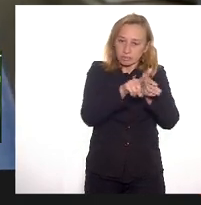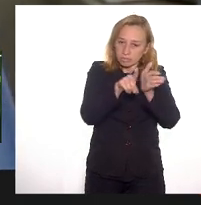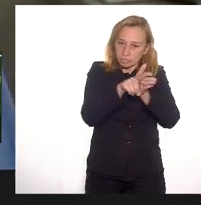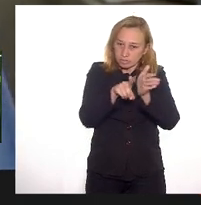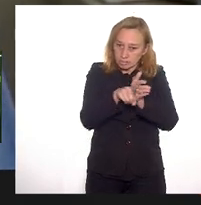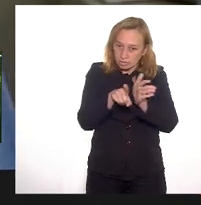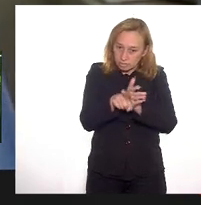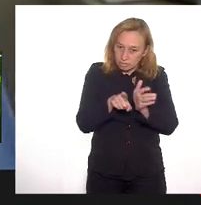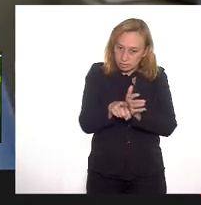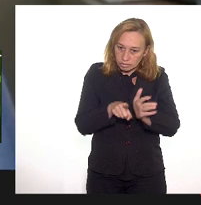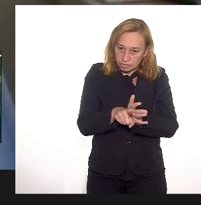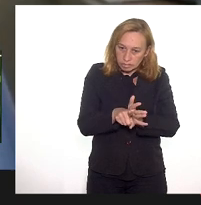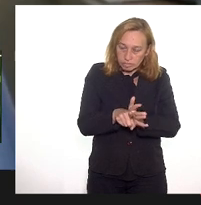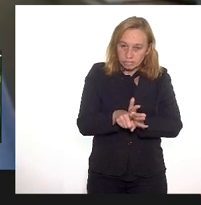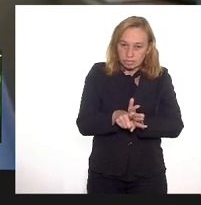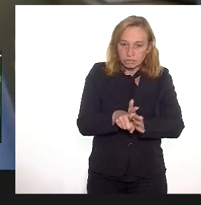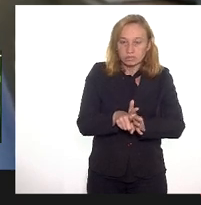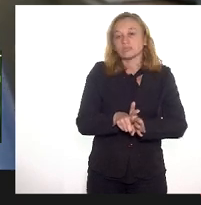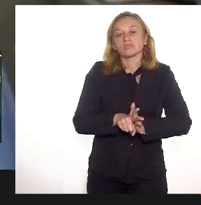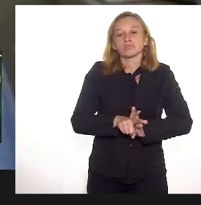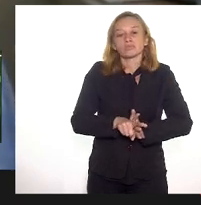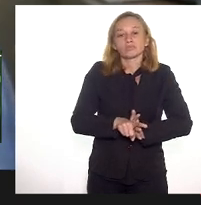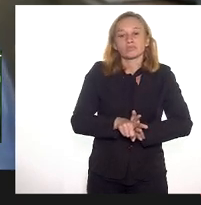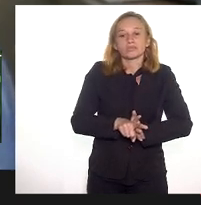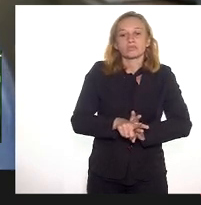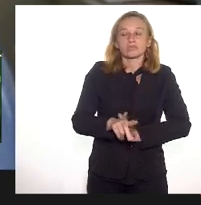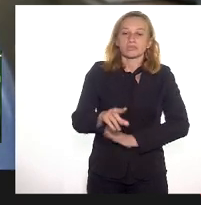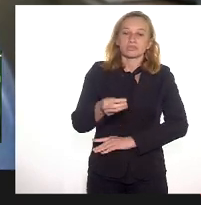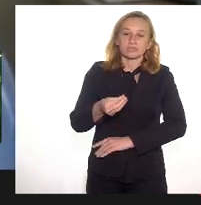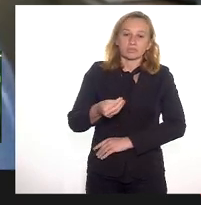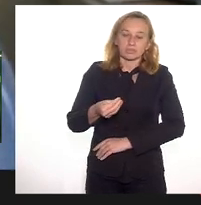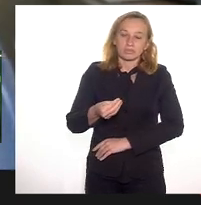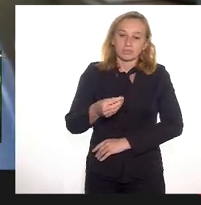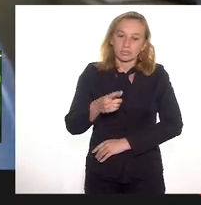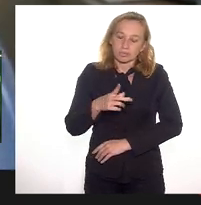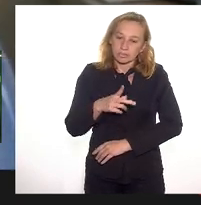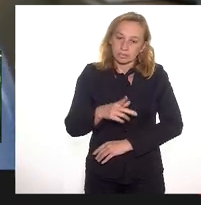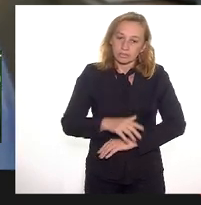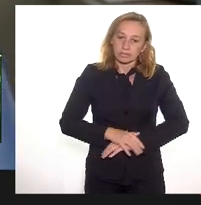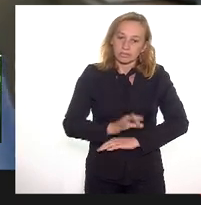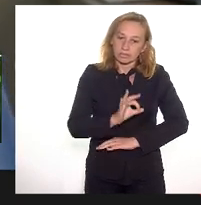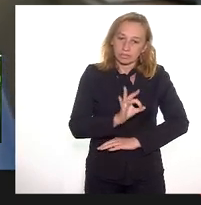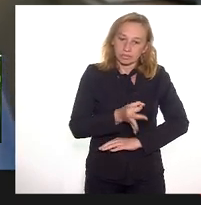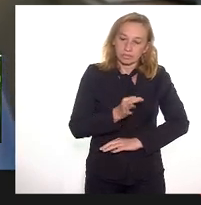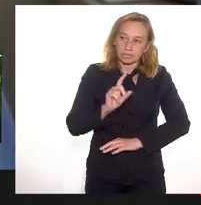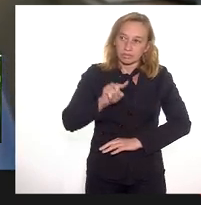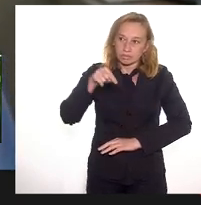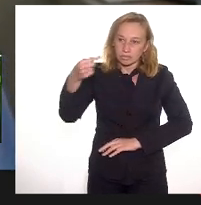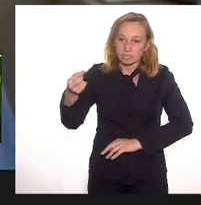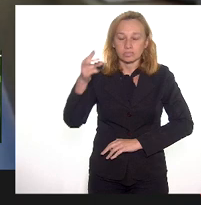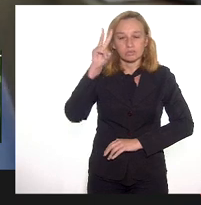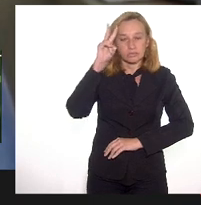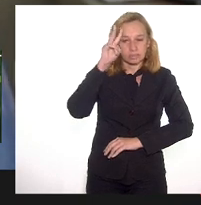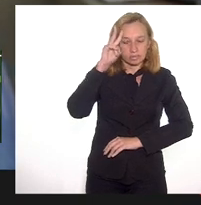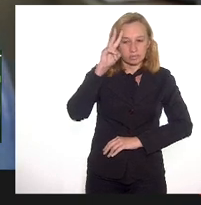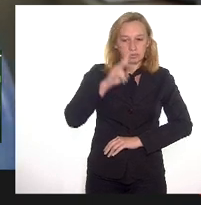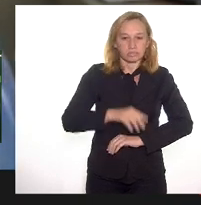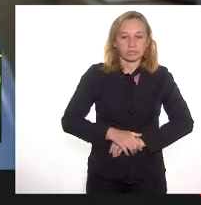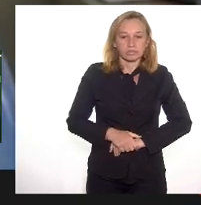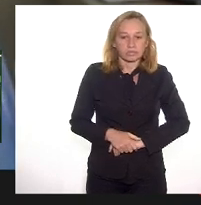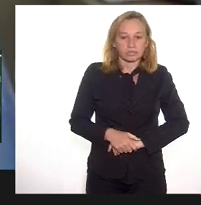perguntas para fazê-las pessoalmente, deputada Marta Rocha, na próxima